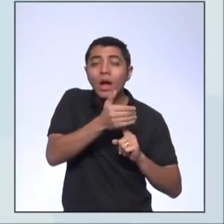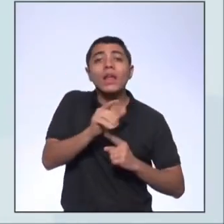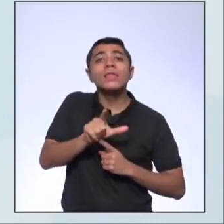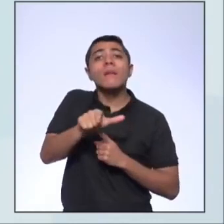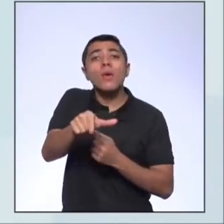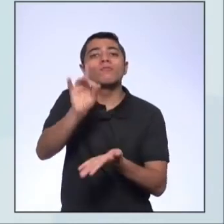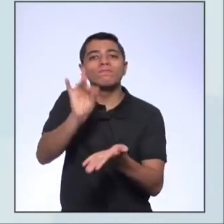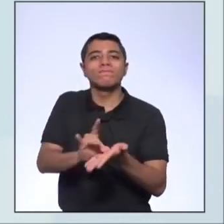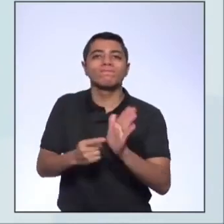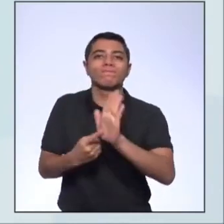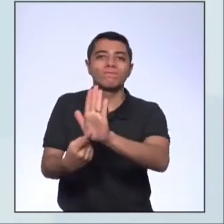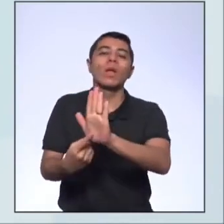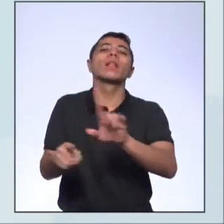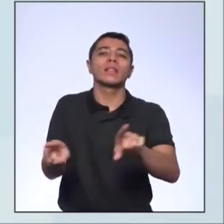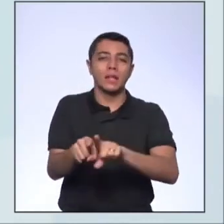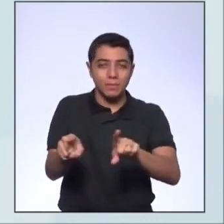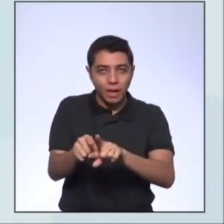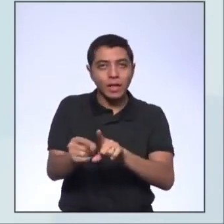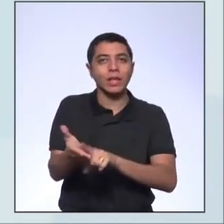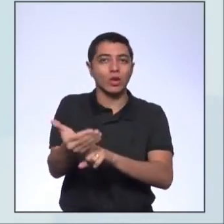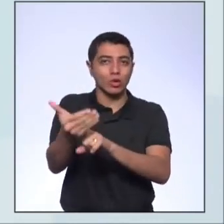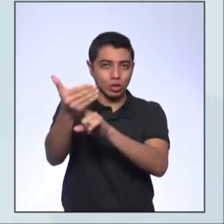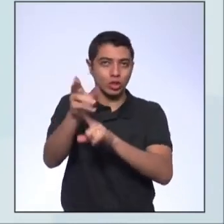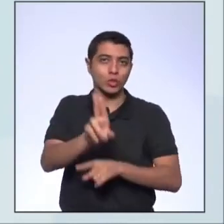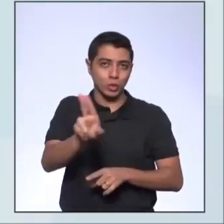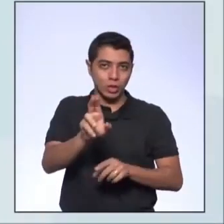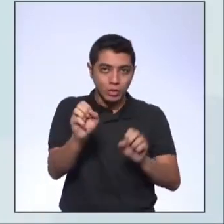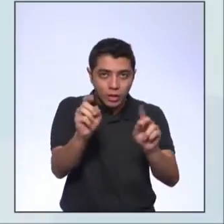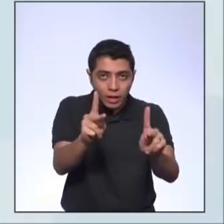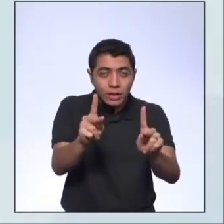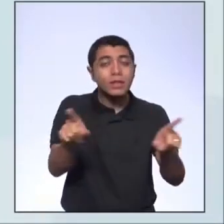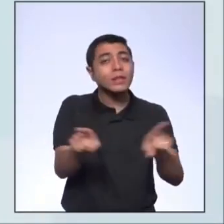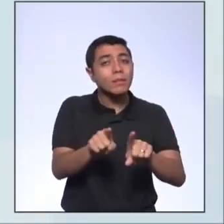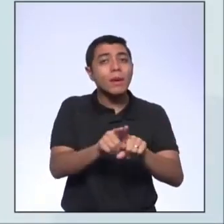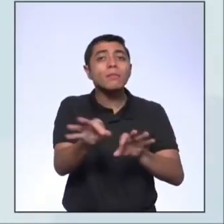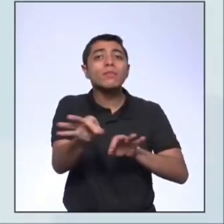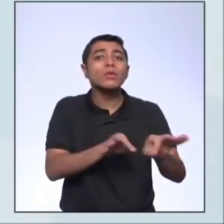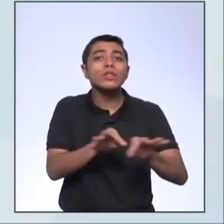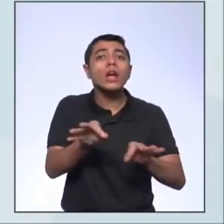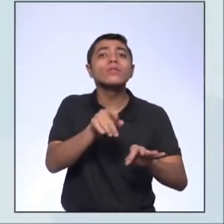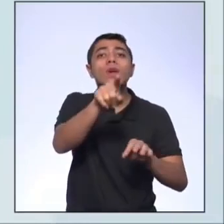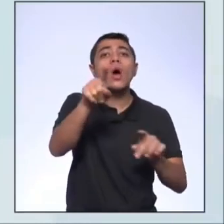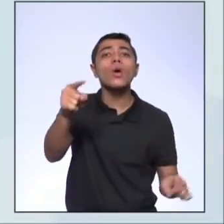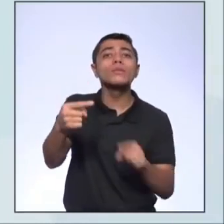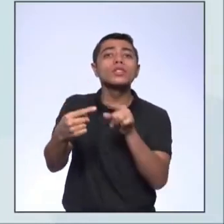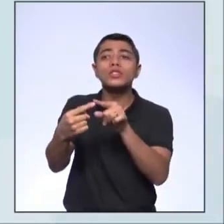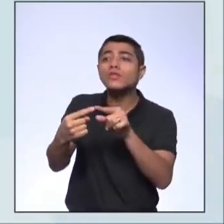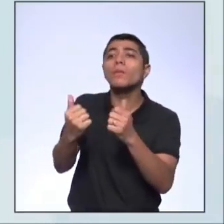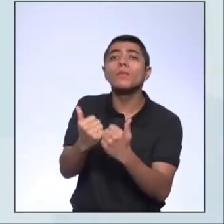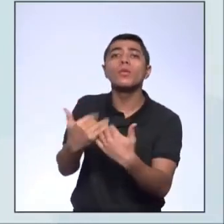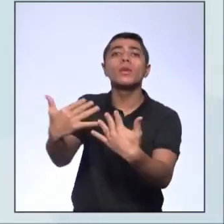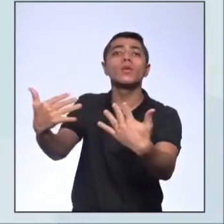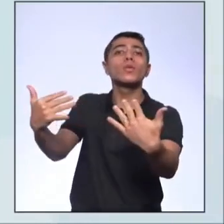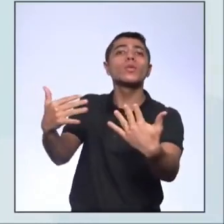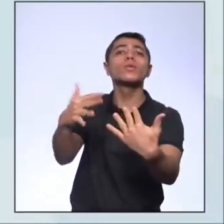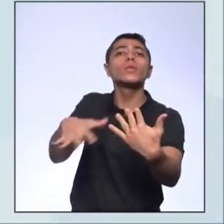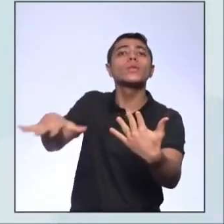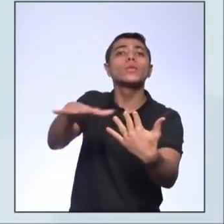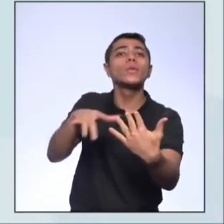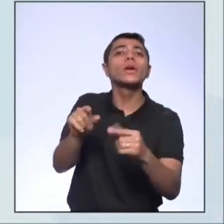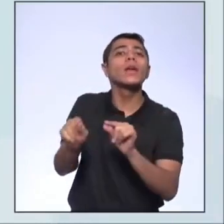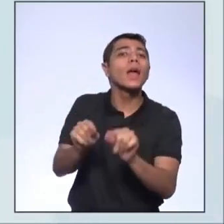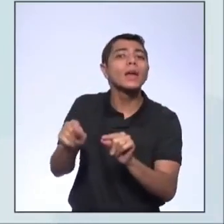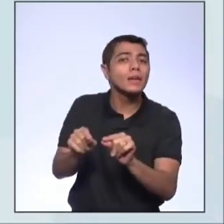de contemplar em seus projetos o público-alvo para o qual ele é indicado. Quanto tempo levará a sua implementação, quais locais